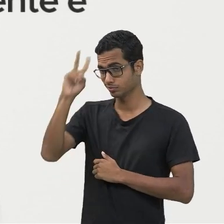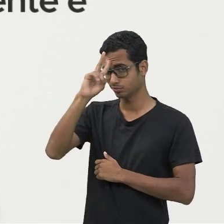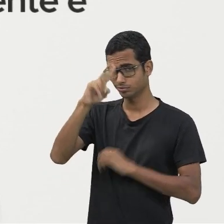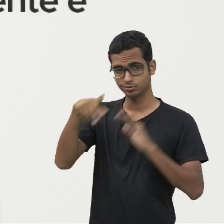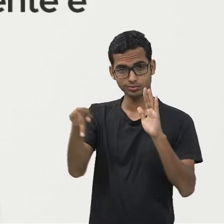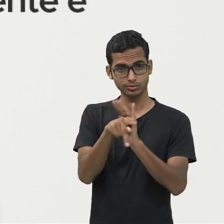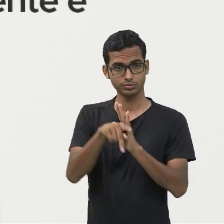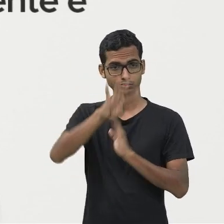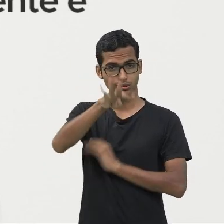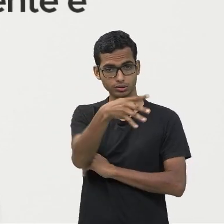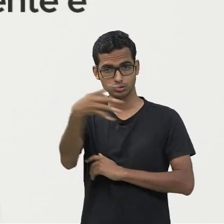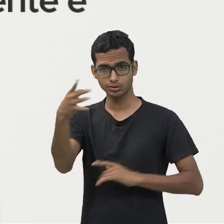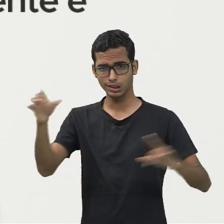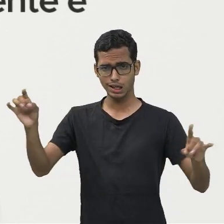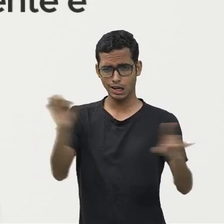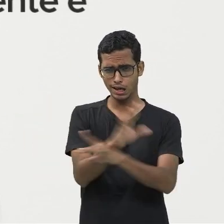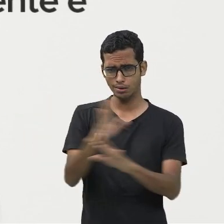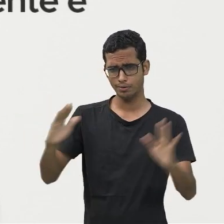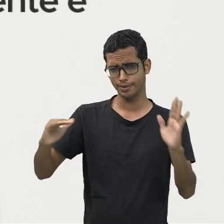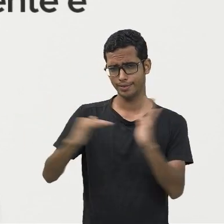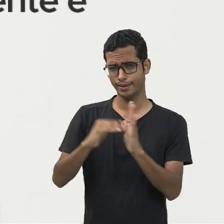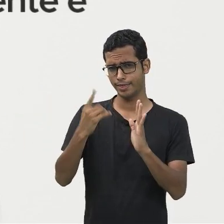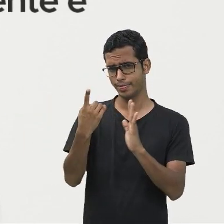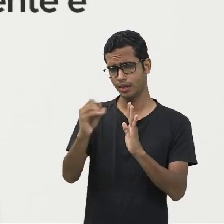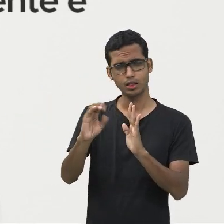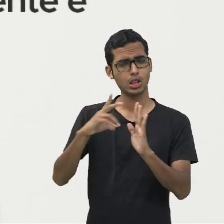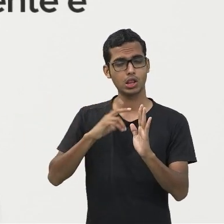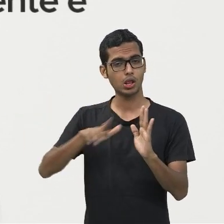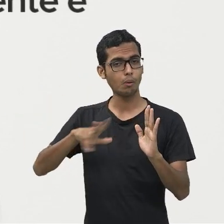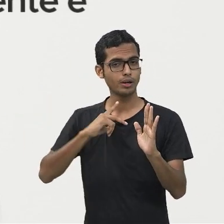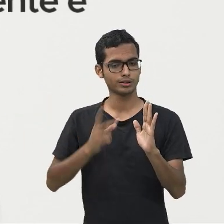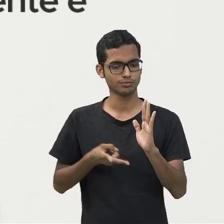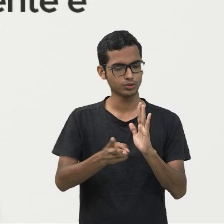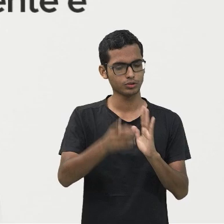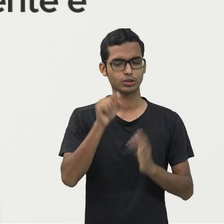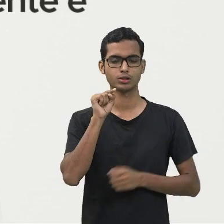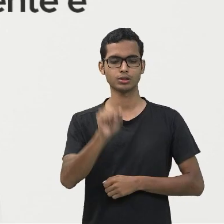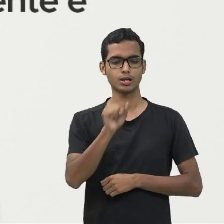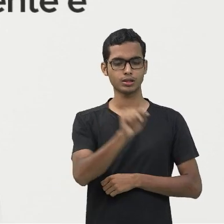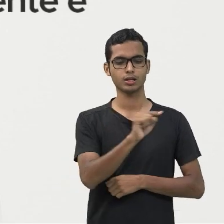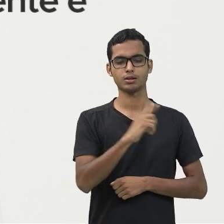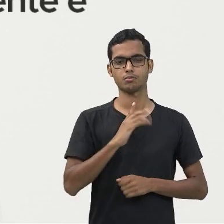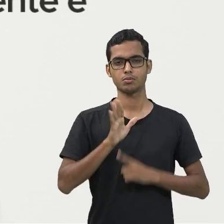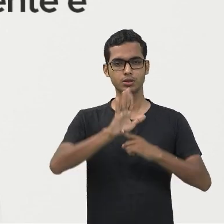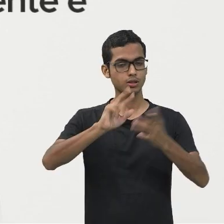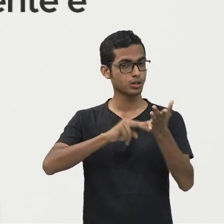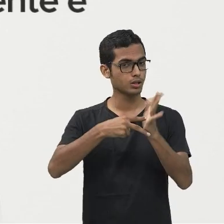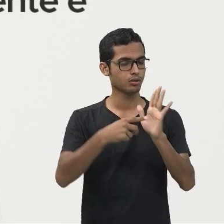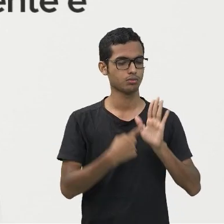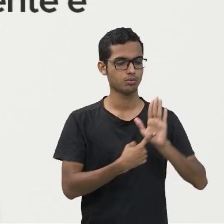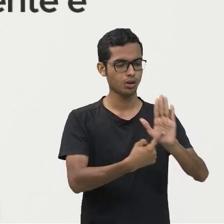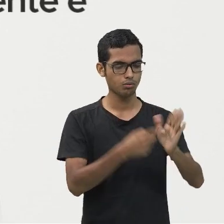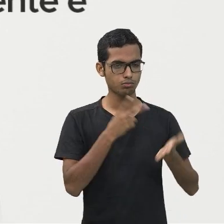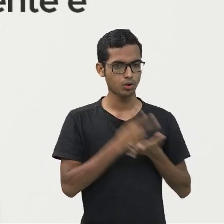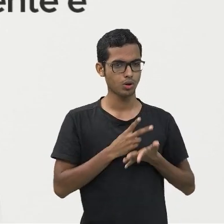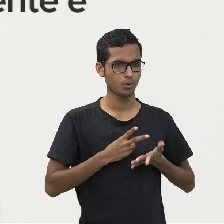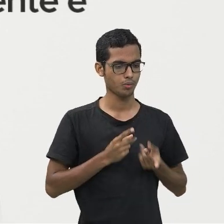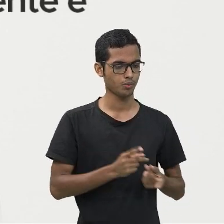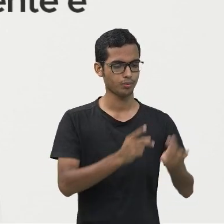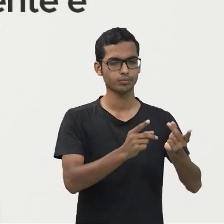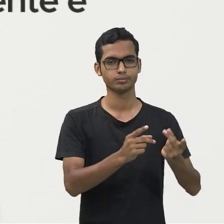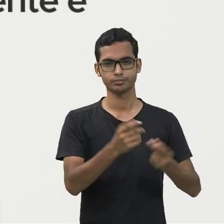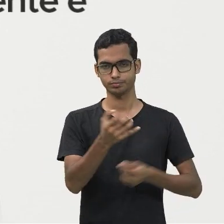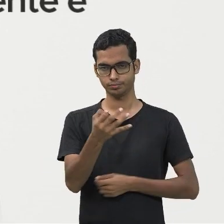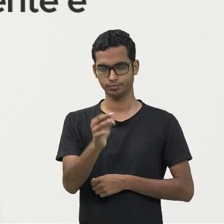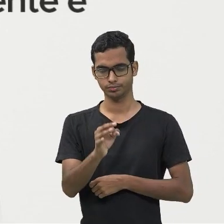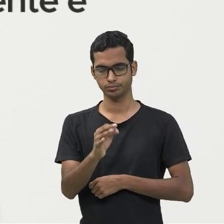não acaba no 5, ok? Ela tem aqui um reticências. Então, ela continua tanto para números de n como para a